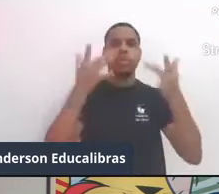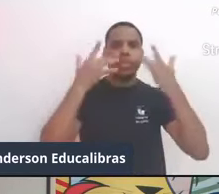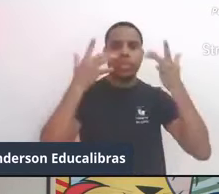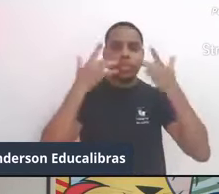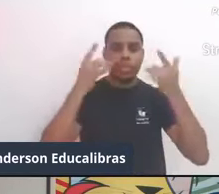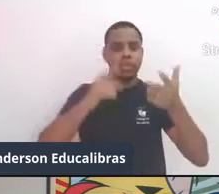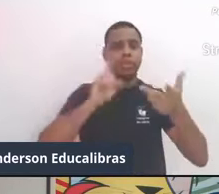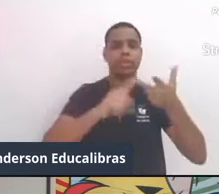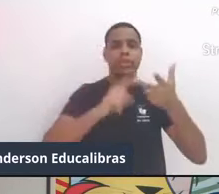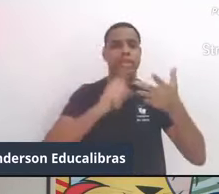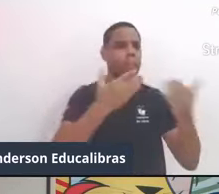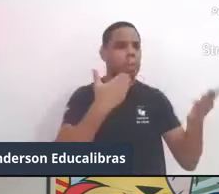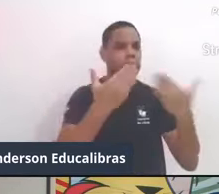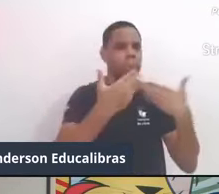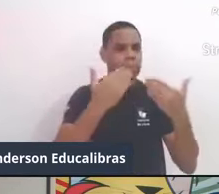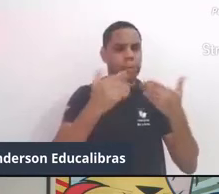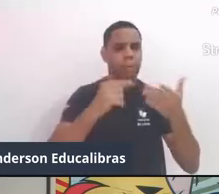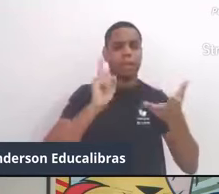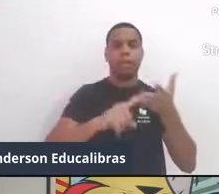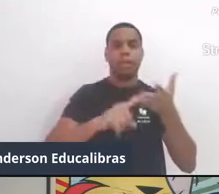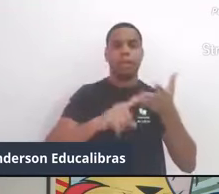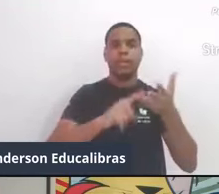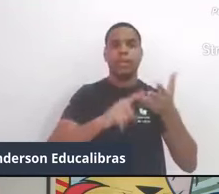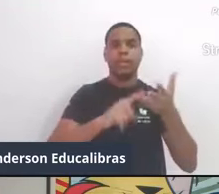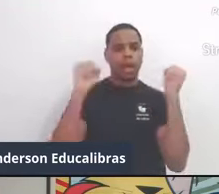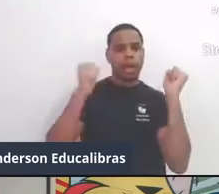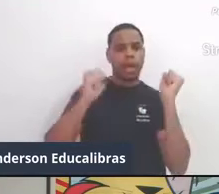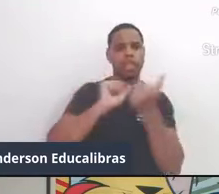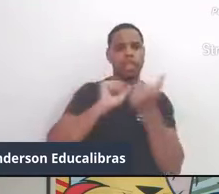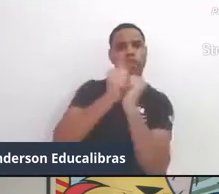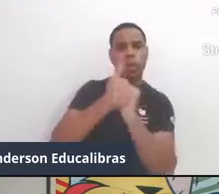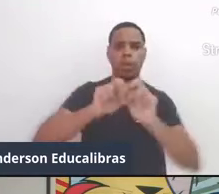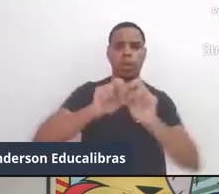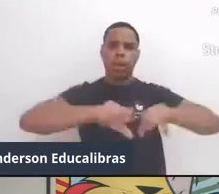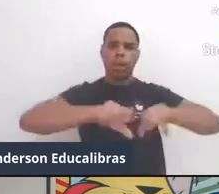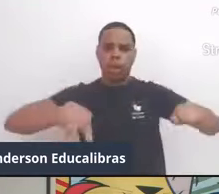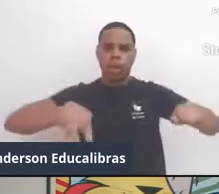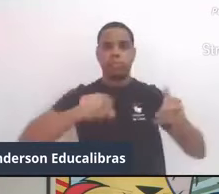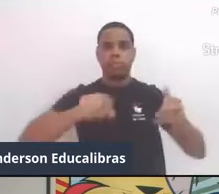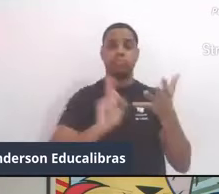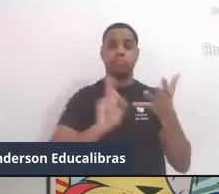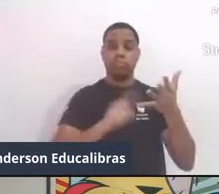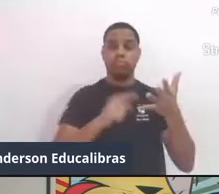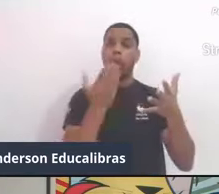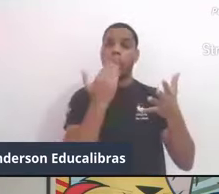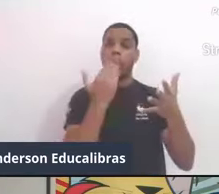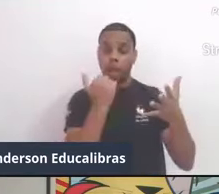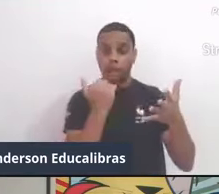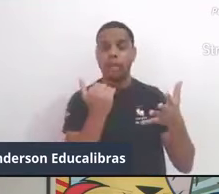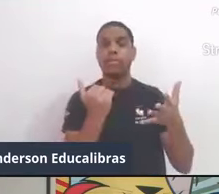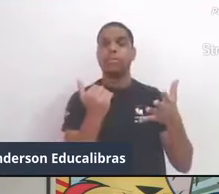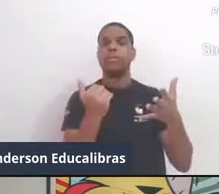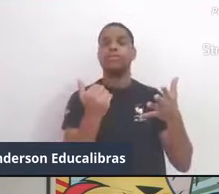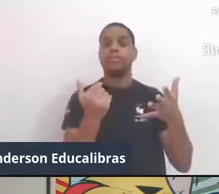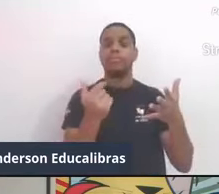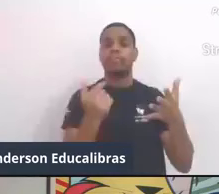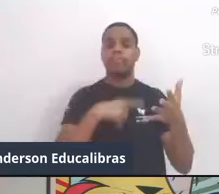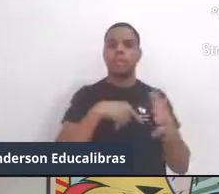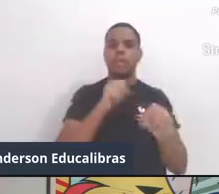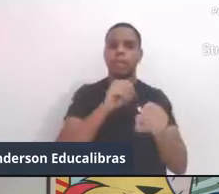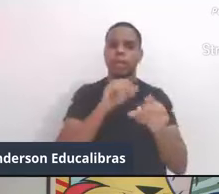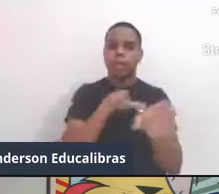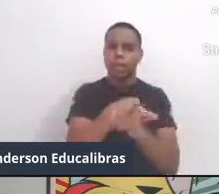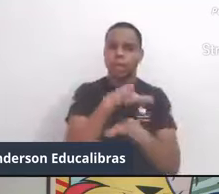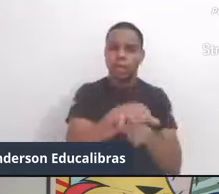de debates, na área de atividades físicas, vamos entrar na área de alimentação, com orientação